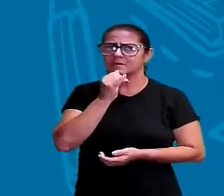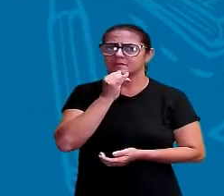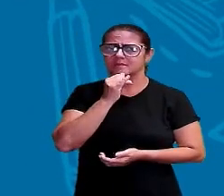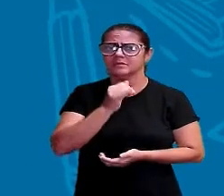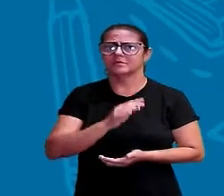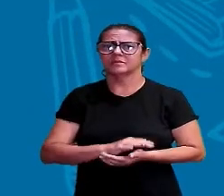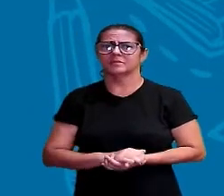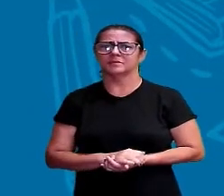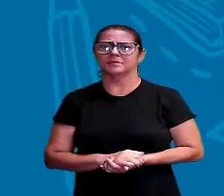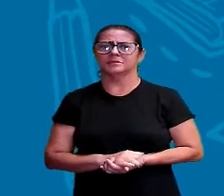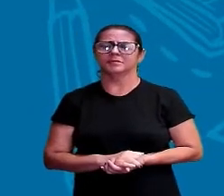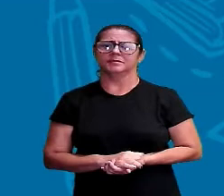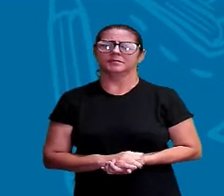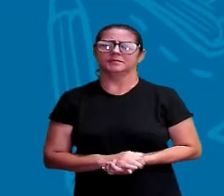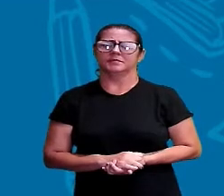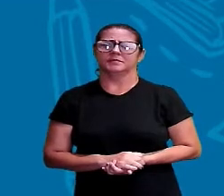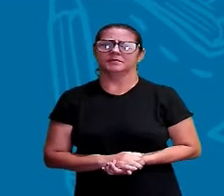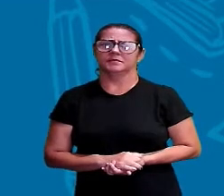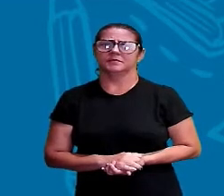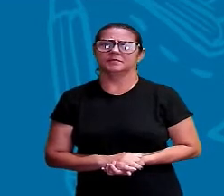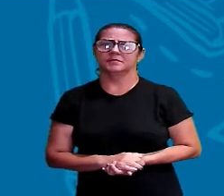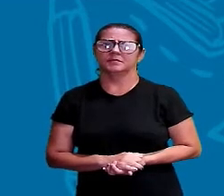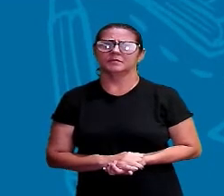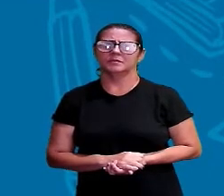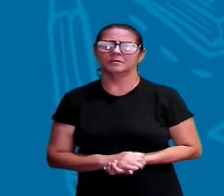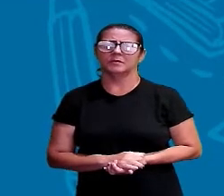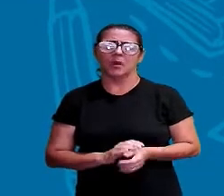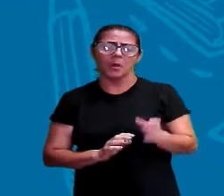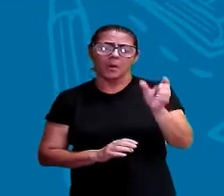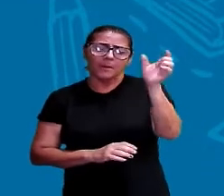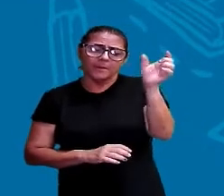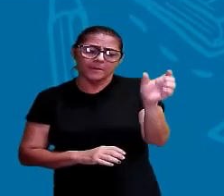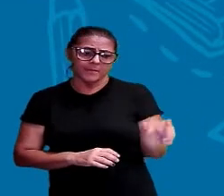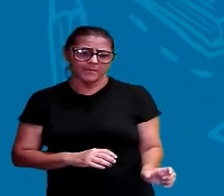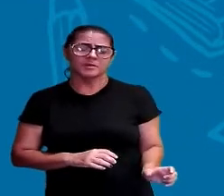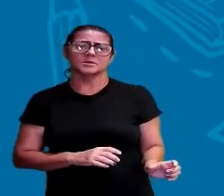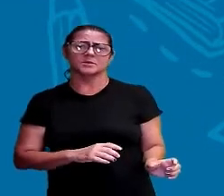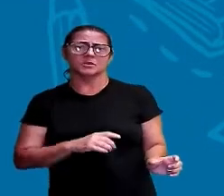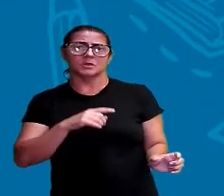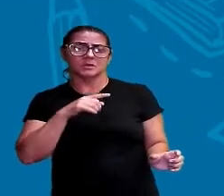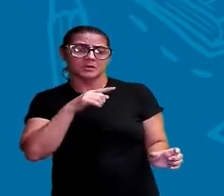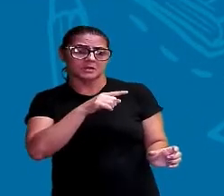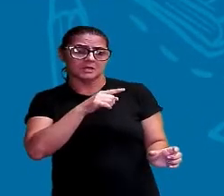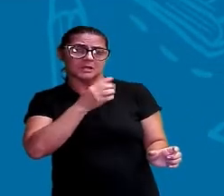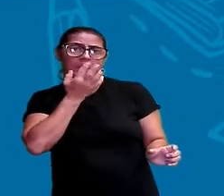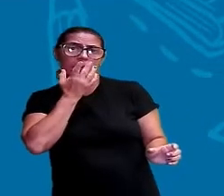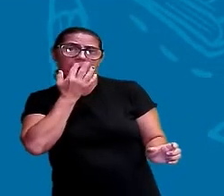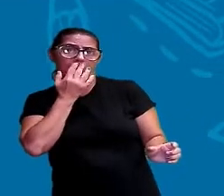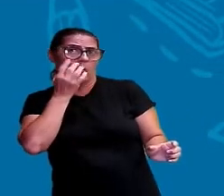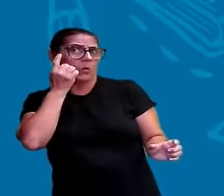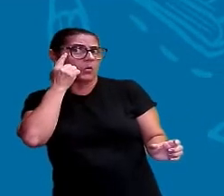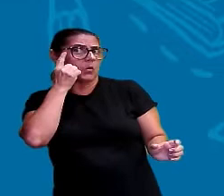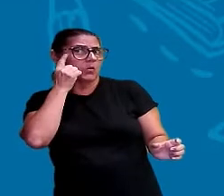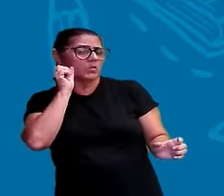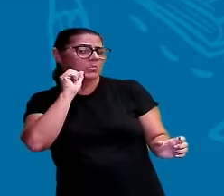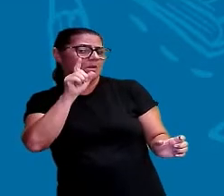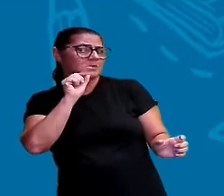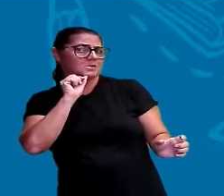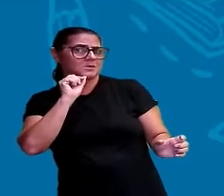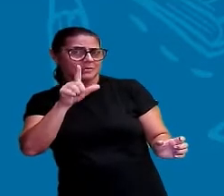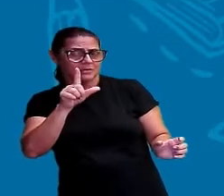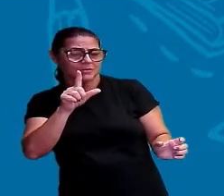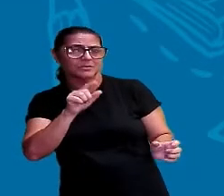blue-eyed character was there. Então, o personagem de olhos azuis, o personagem que tem